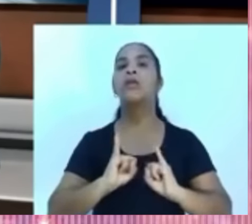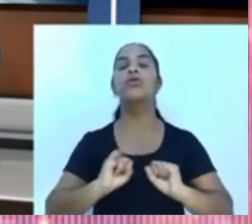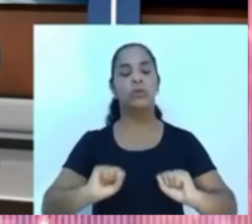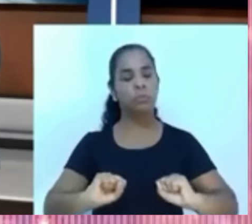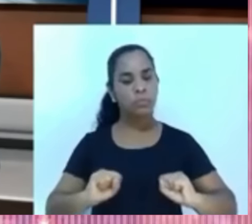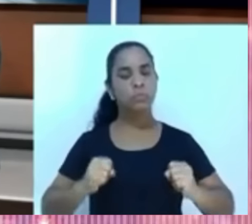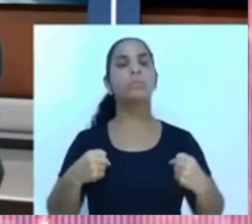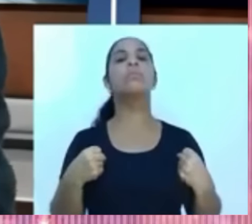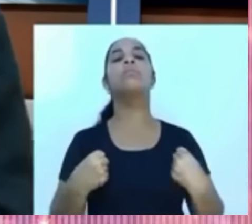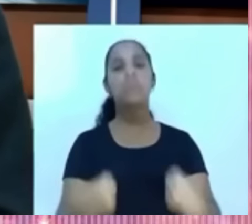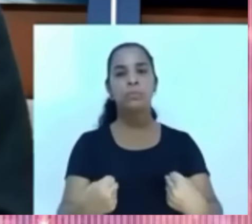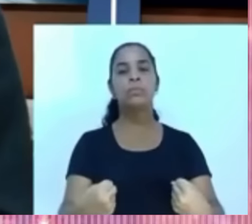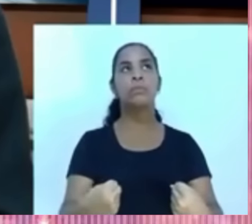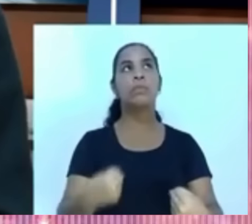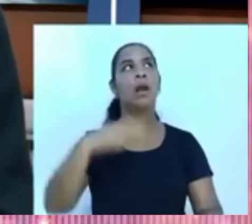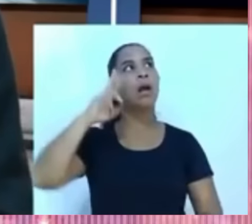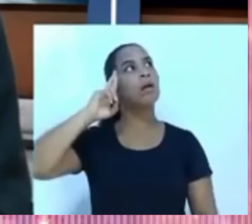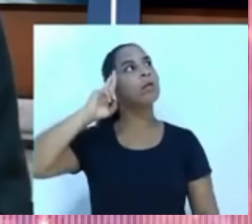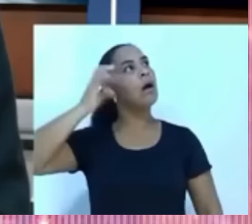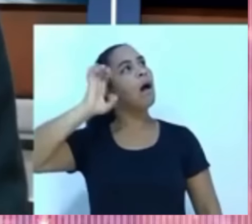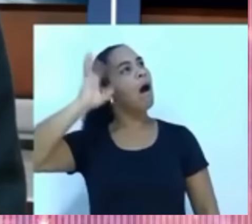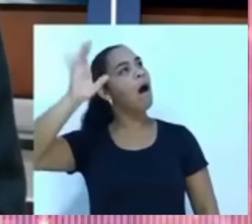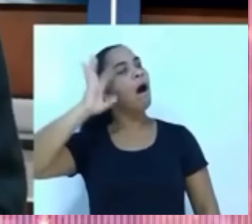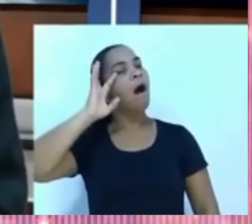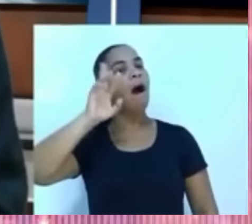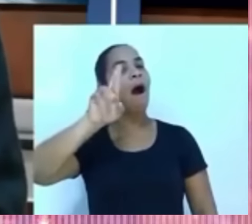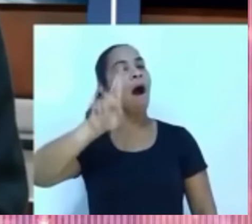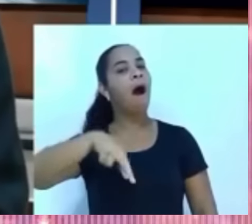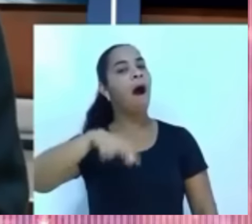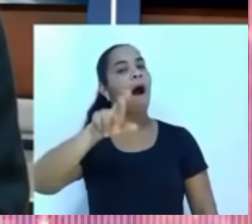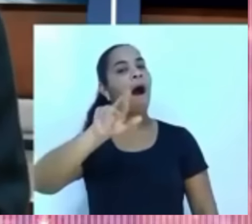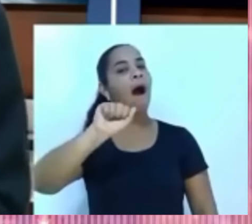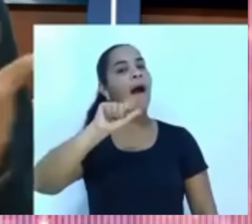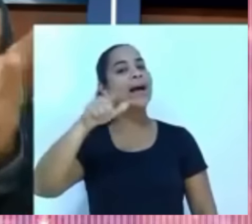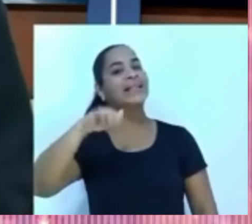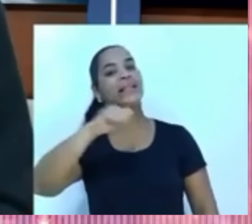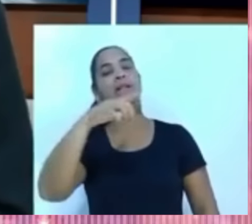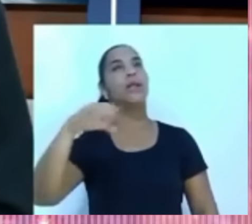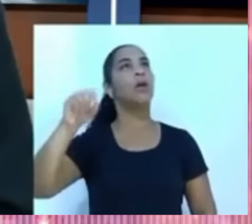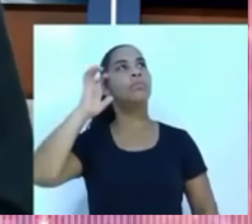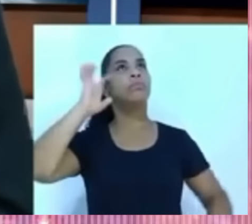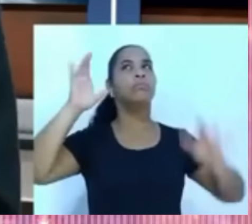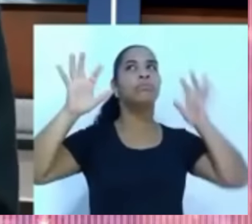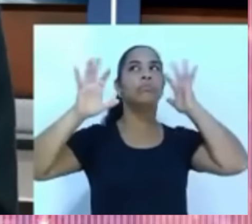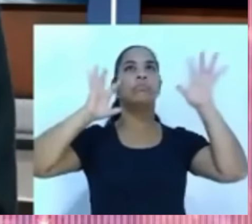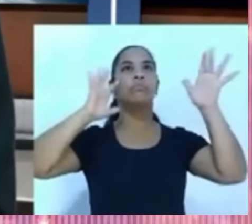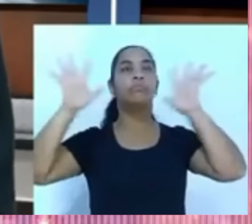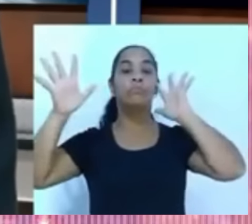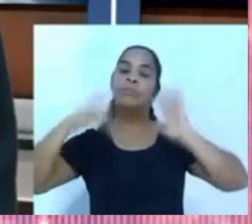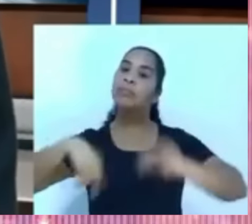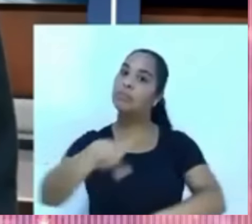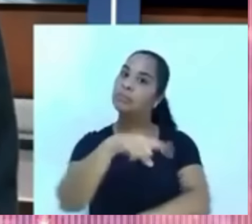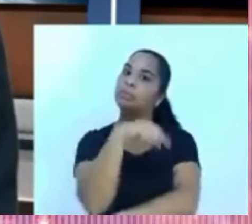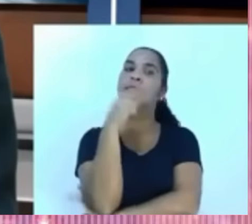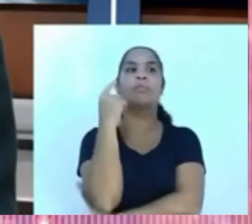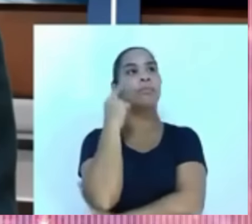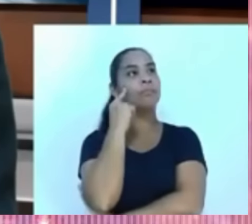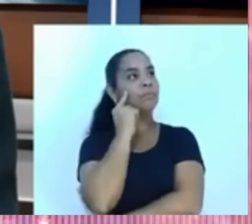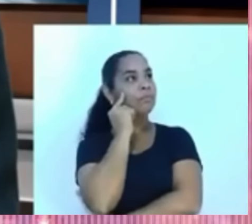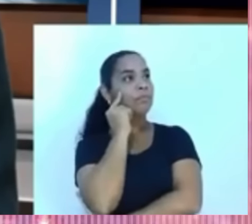a Face a razão em todas as épocas da humanidade é curioso porque a fé é um estado de